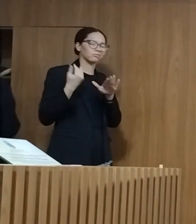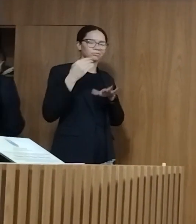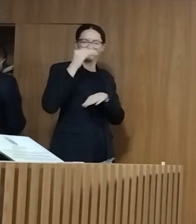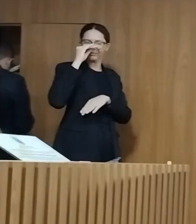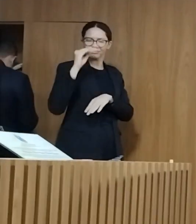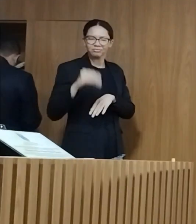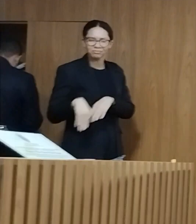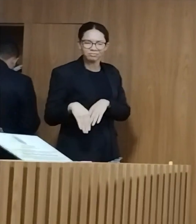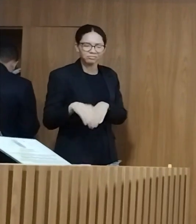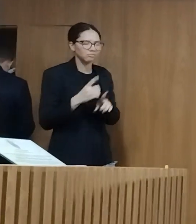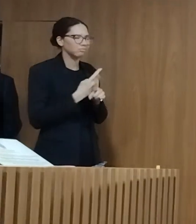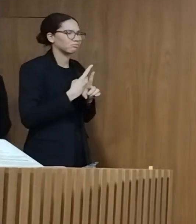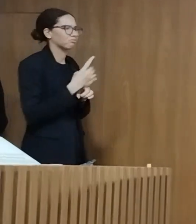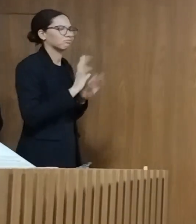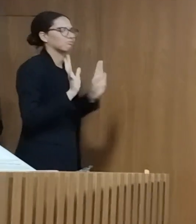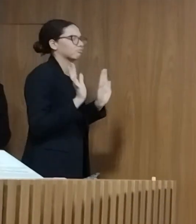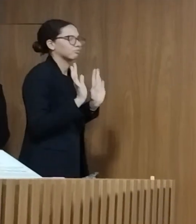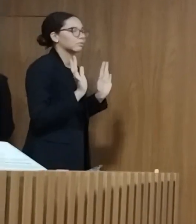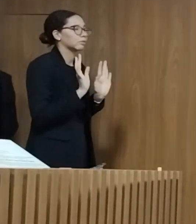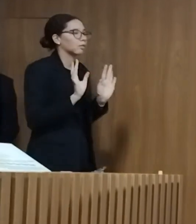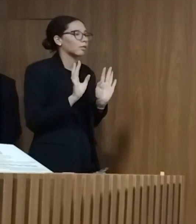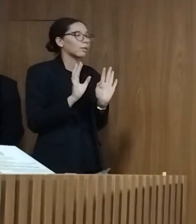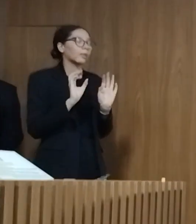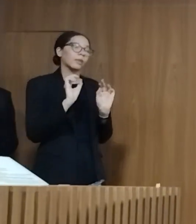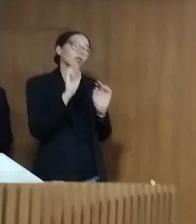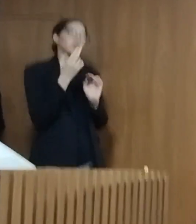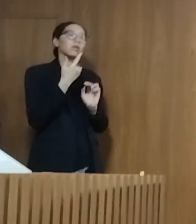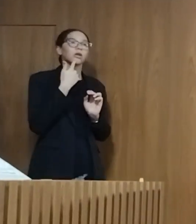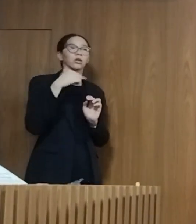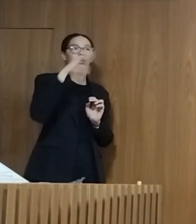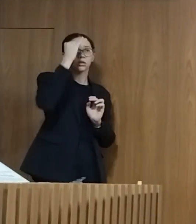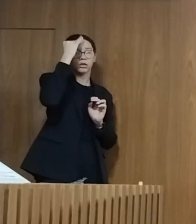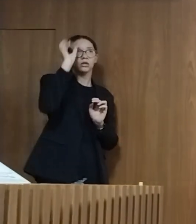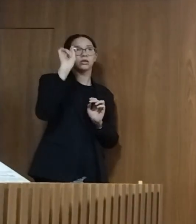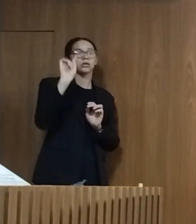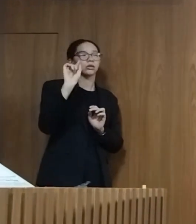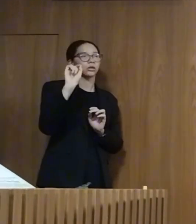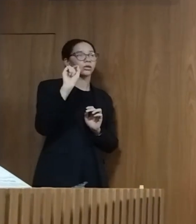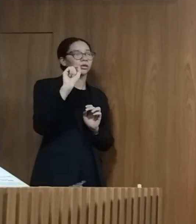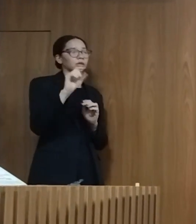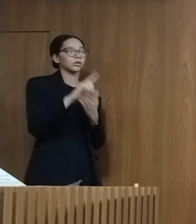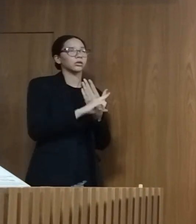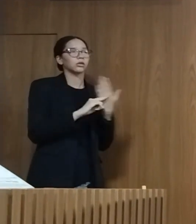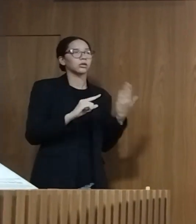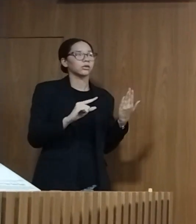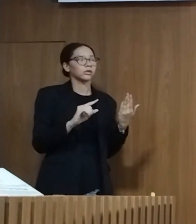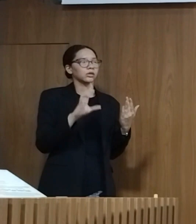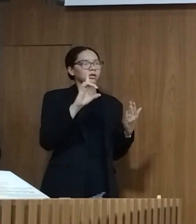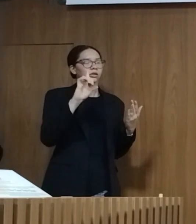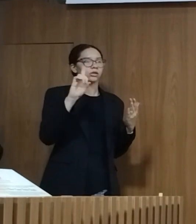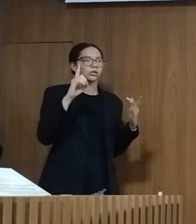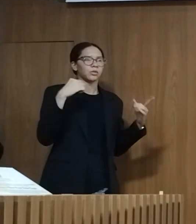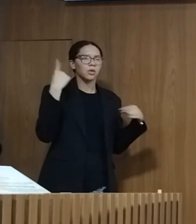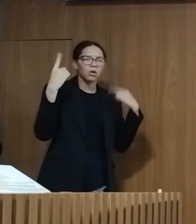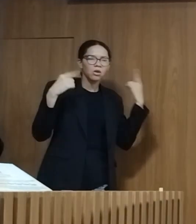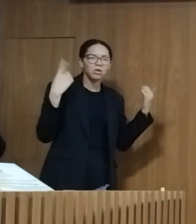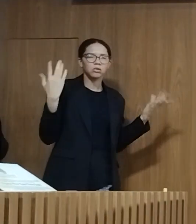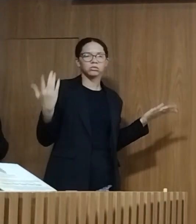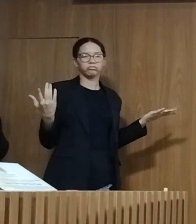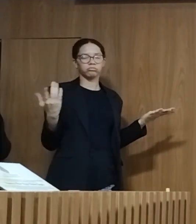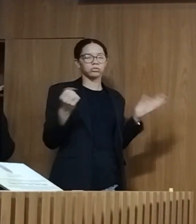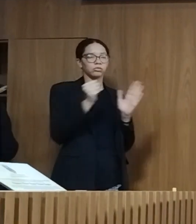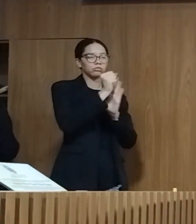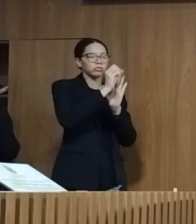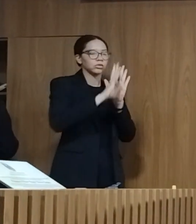como hipótese, ou na linguagem de Richard Dawkins, Deus é visto como um delírio, Deus é visto em Kant como um